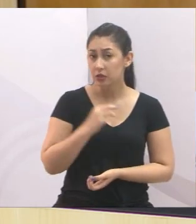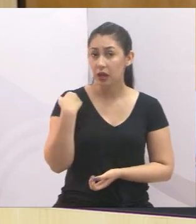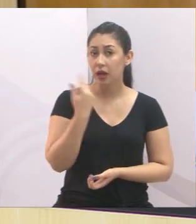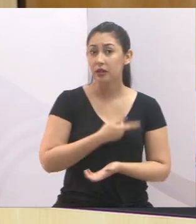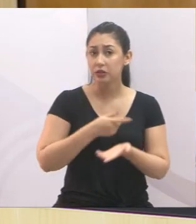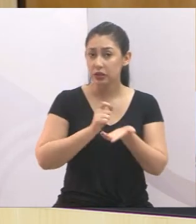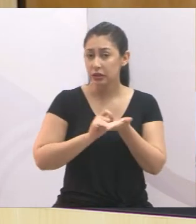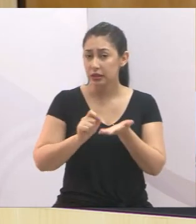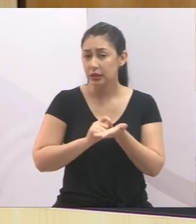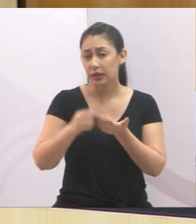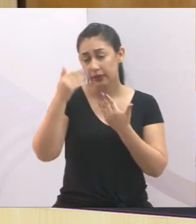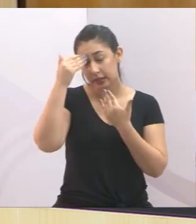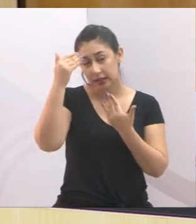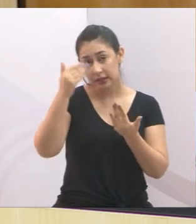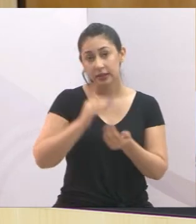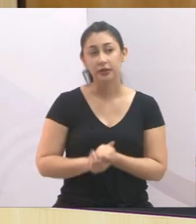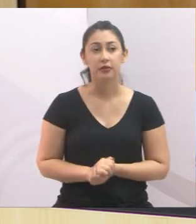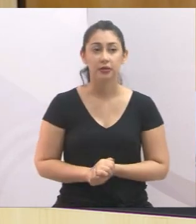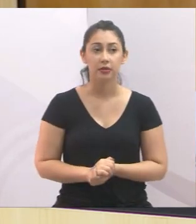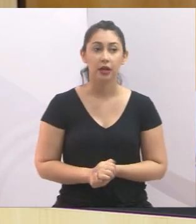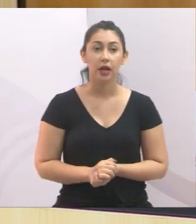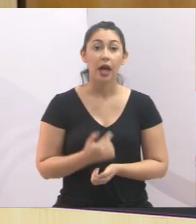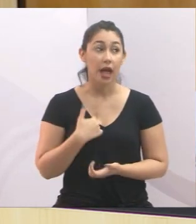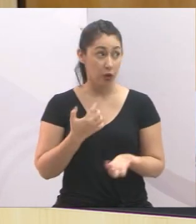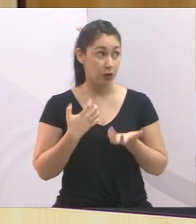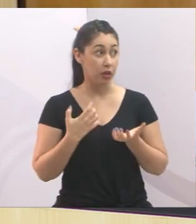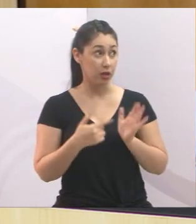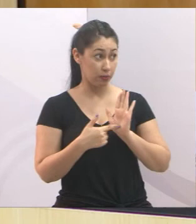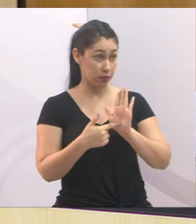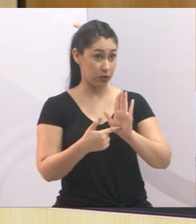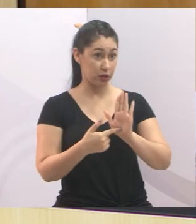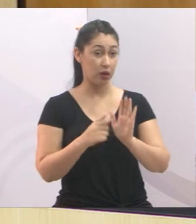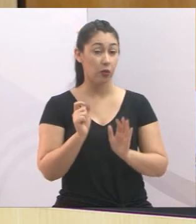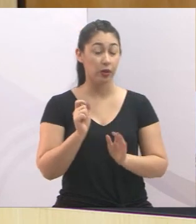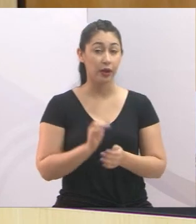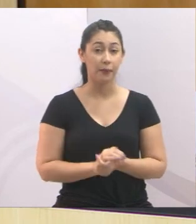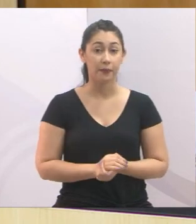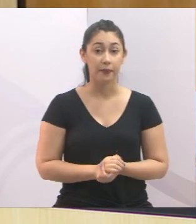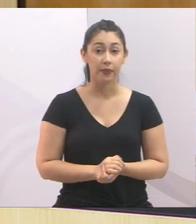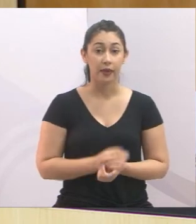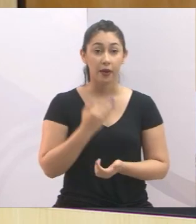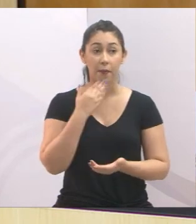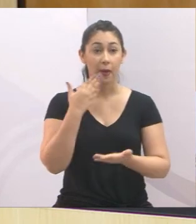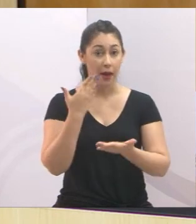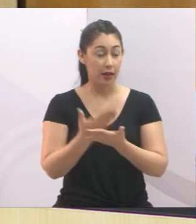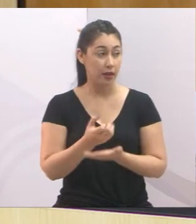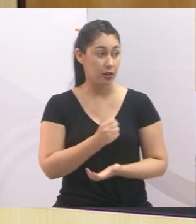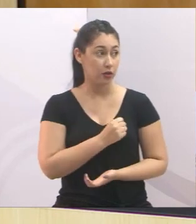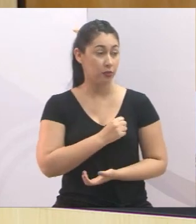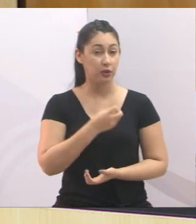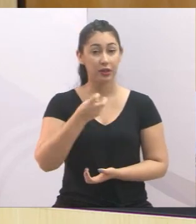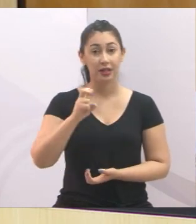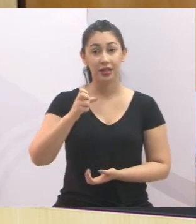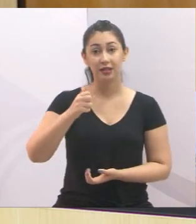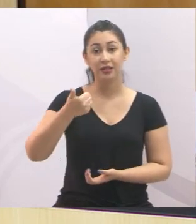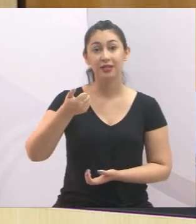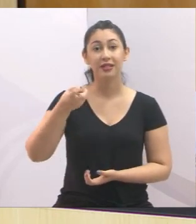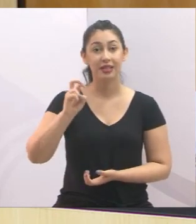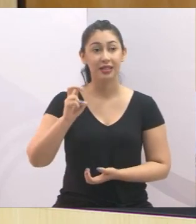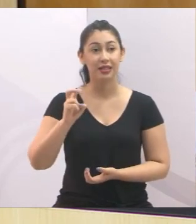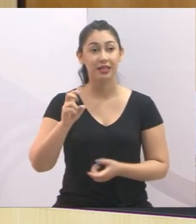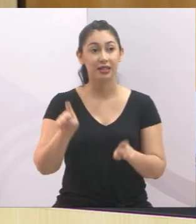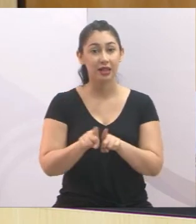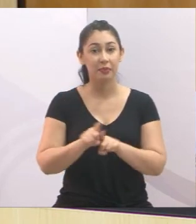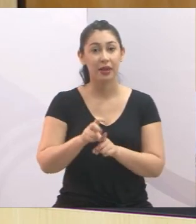subscrevemos agradecidos. Gostaria de fazer uma observação que o requerimento número 515 e requerimento número 516 têm o mesmo